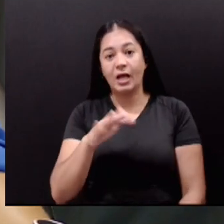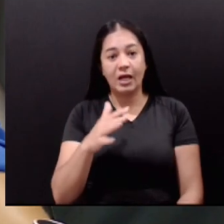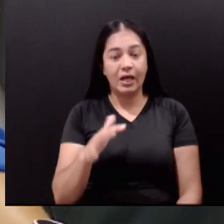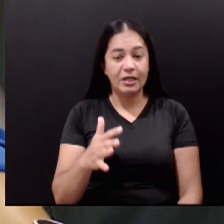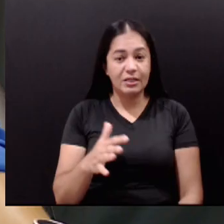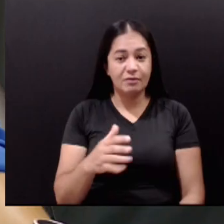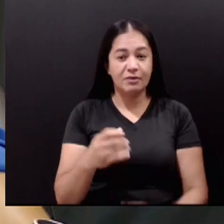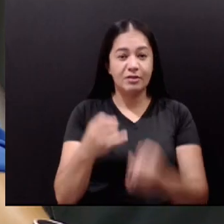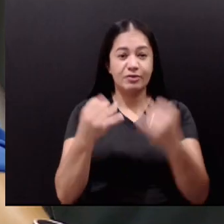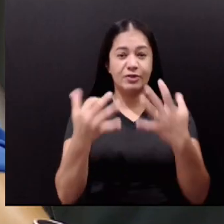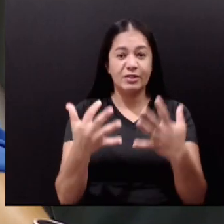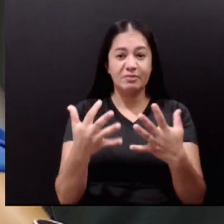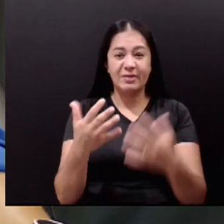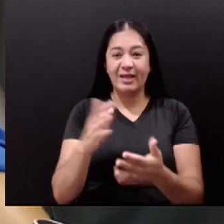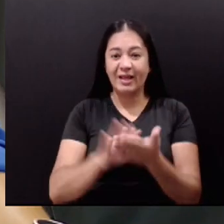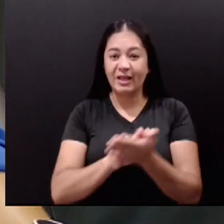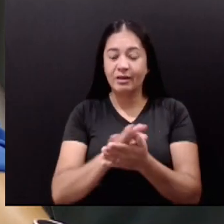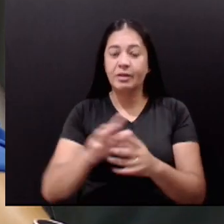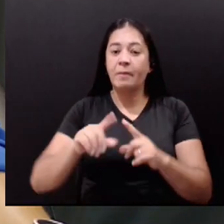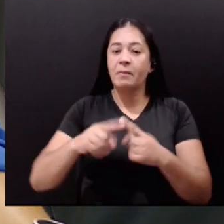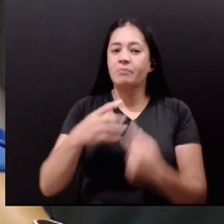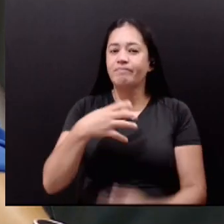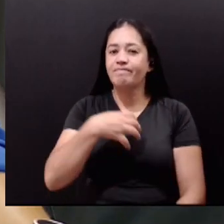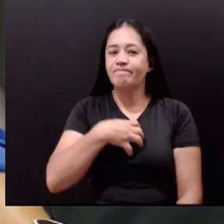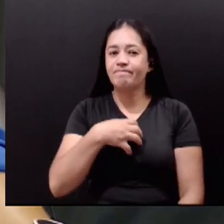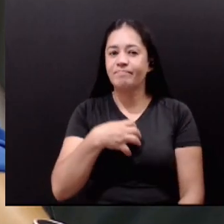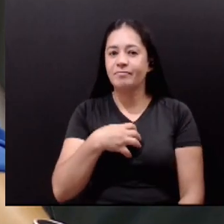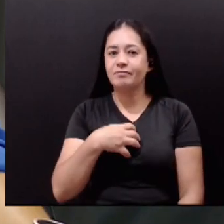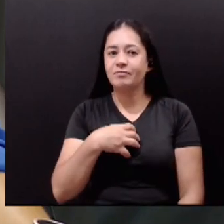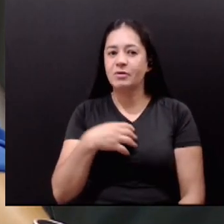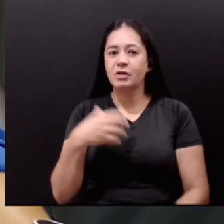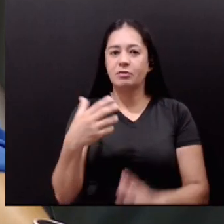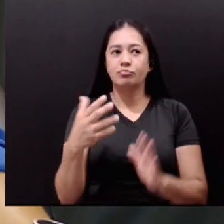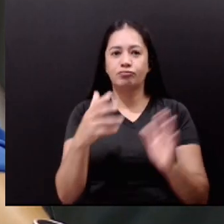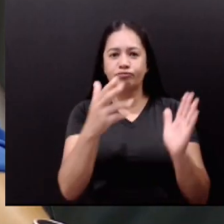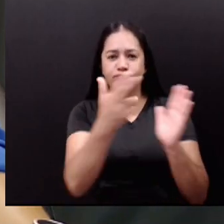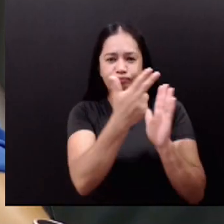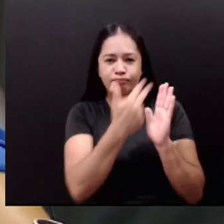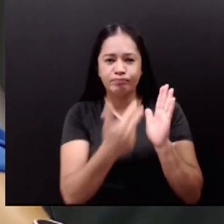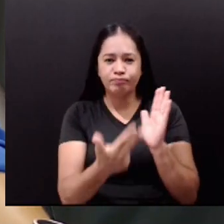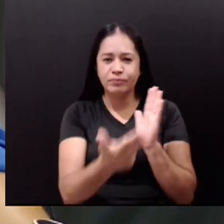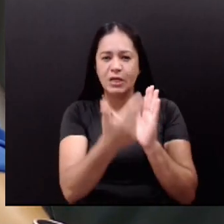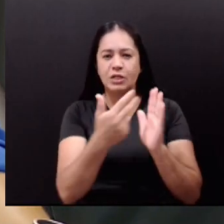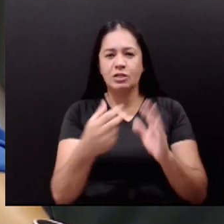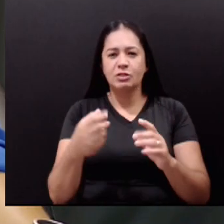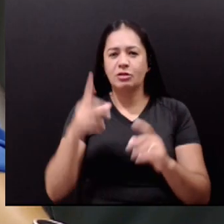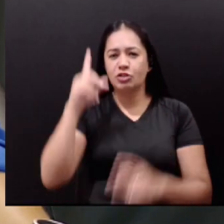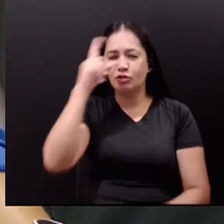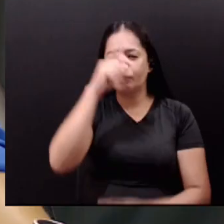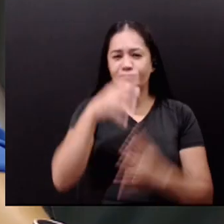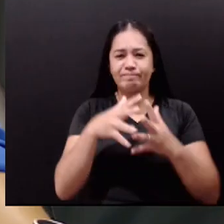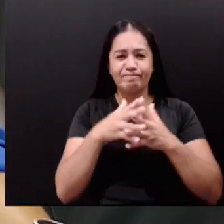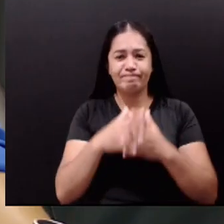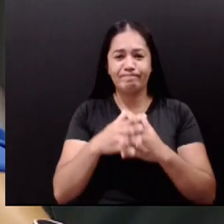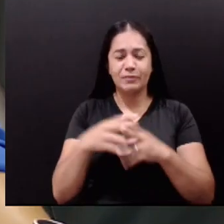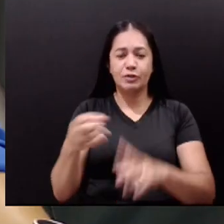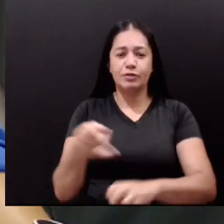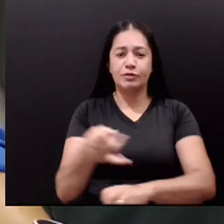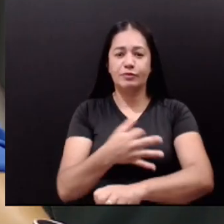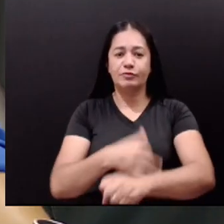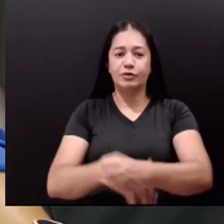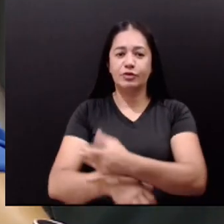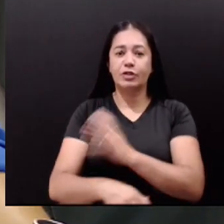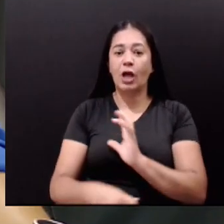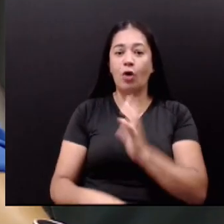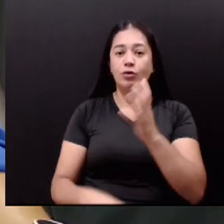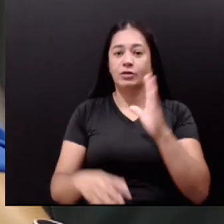sentido, por meio de cenas que capturam os conflitos emocionais e sociais enfrentados pelos adolescentes. A produção